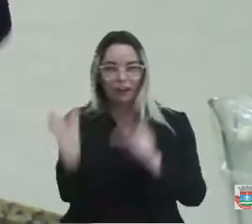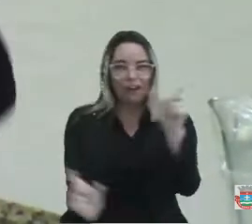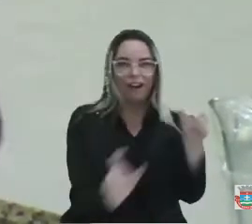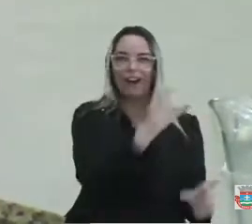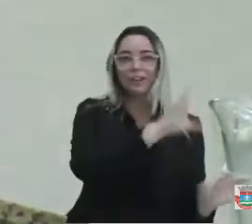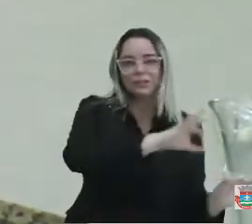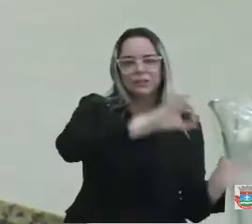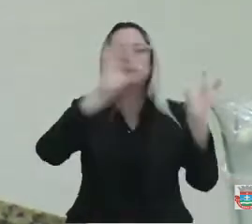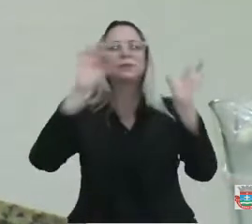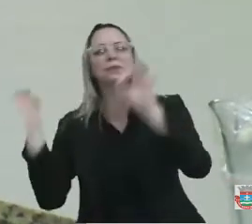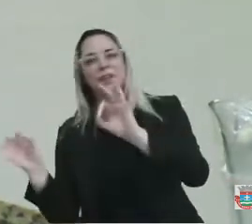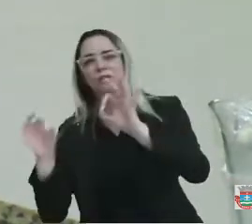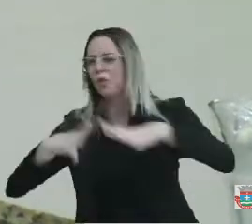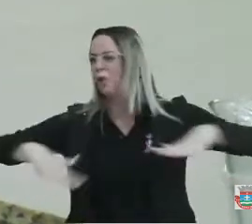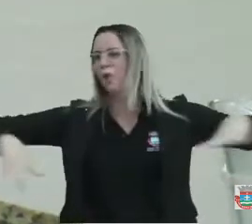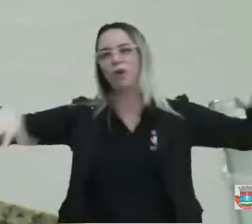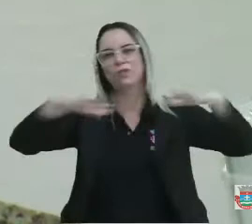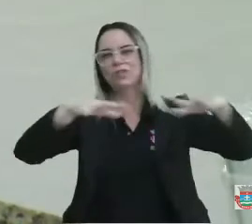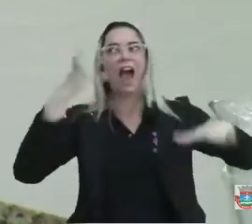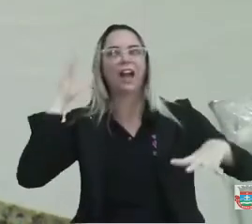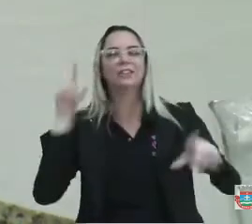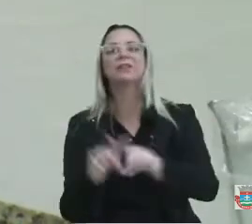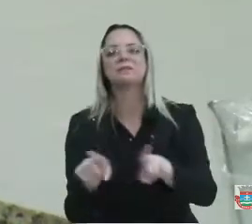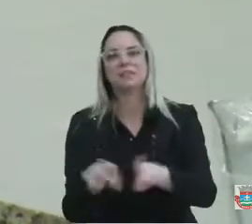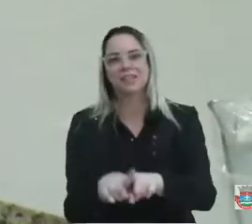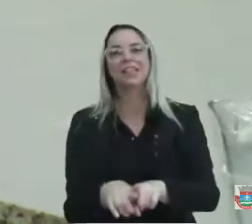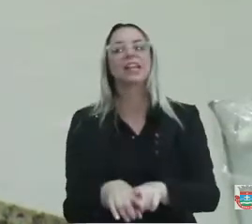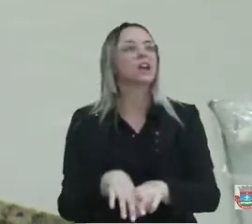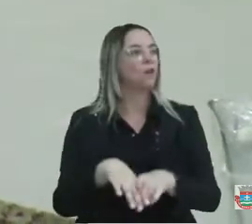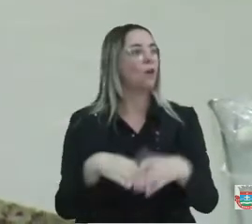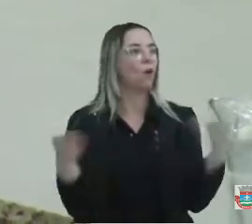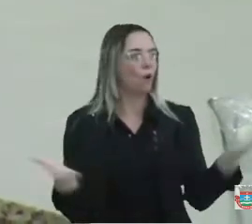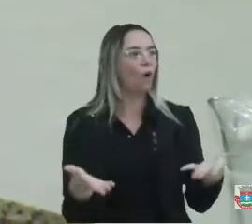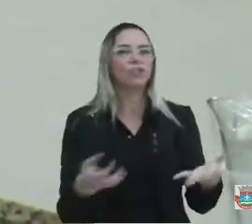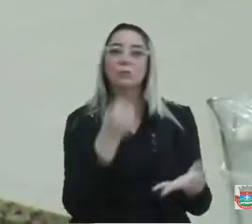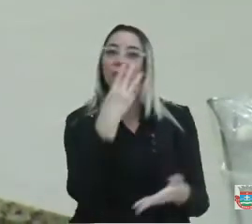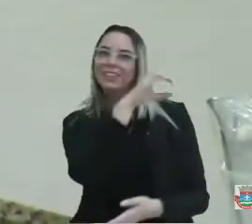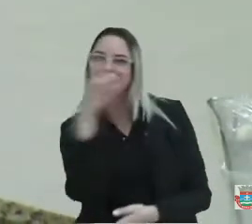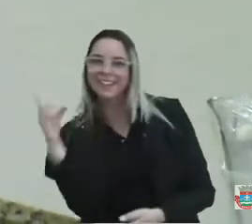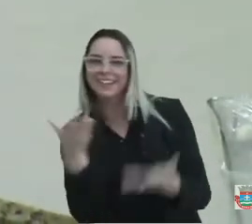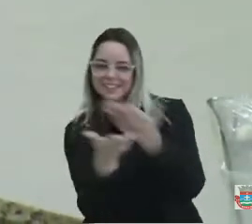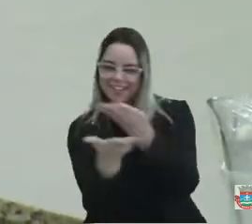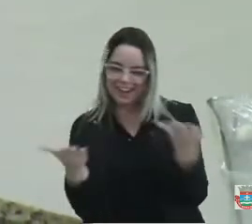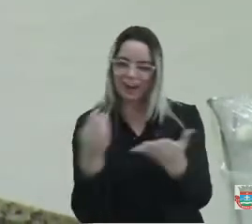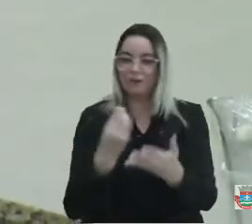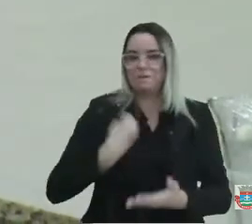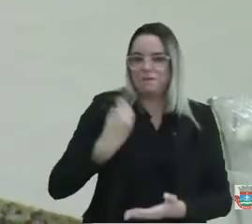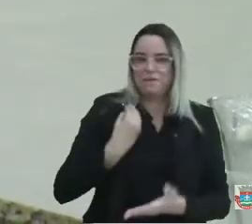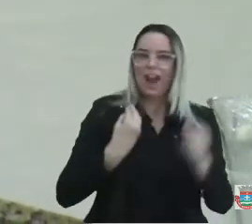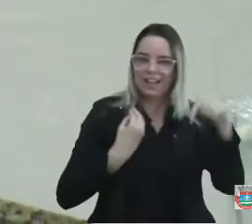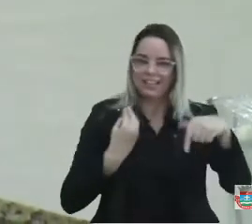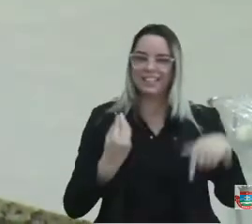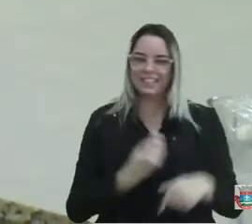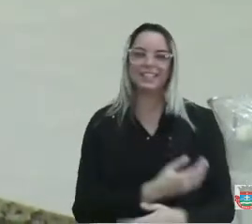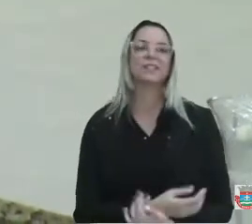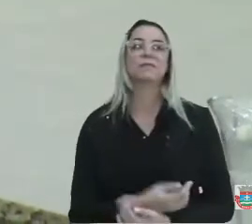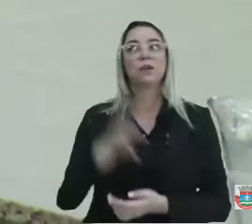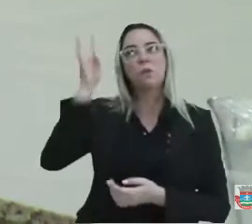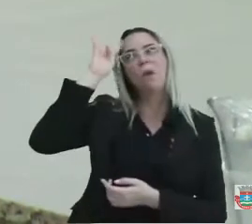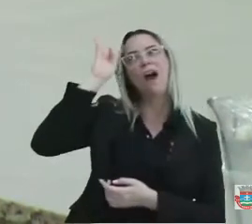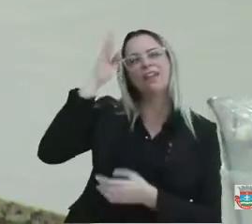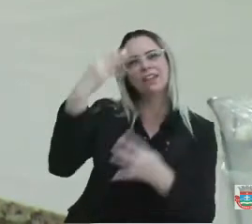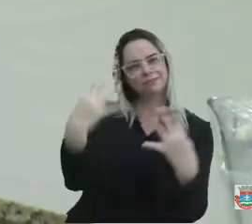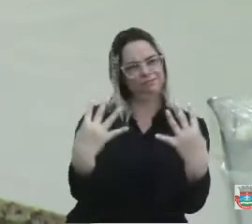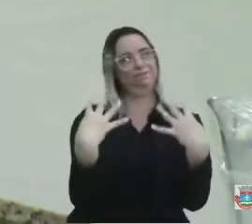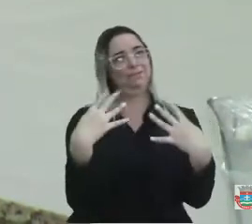rádio comunitária. Bom dia, o pessoal que faz presença aqui na Câmara. Também bom dia, o pessoal que assiste todas as quartas-feiras,